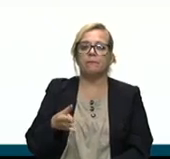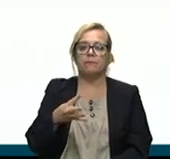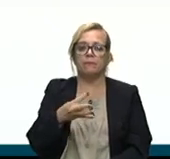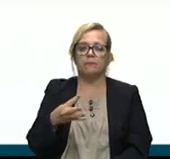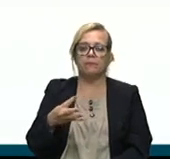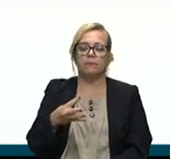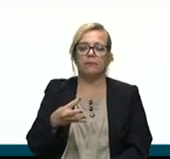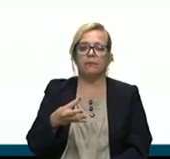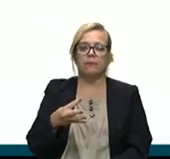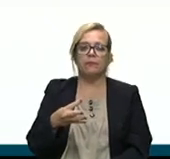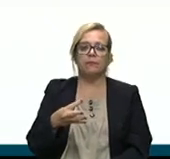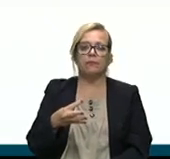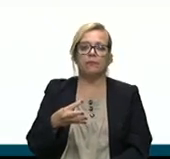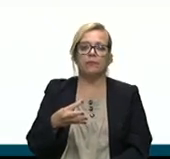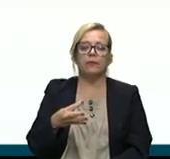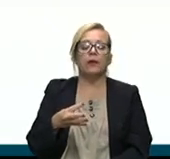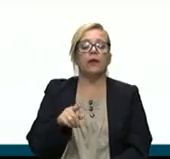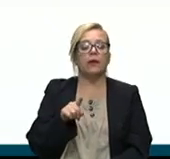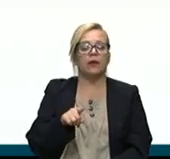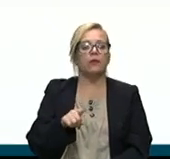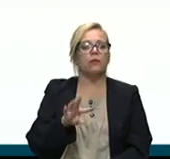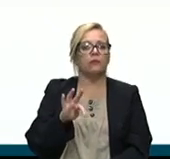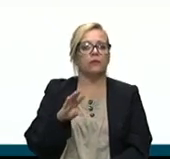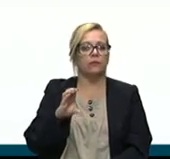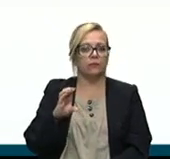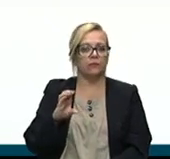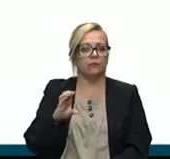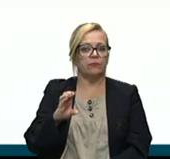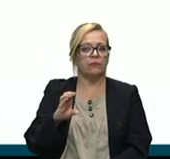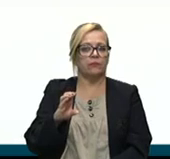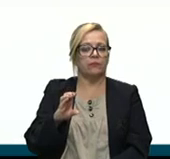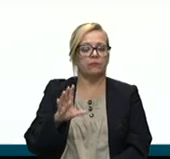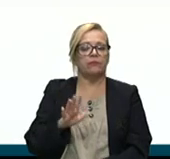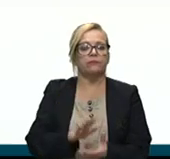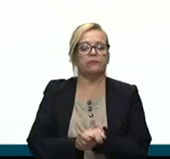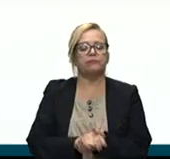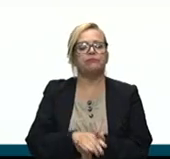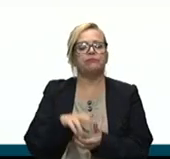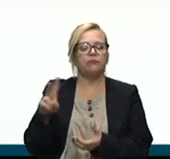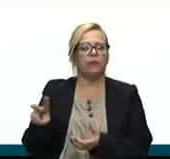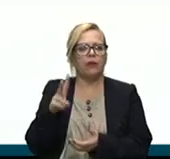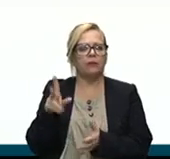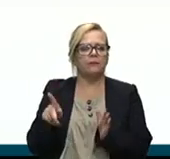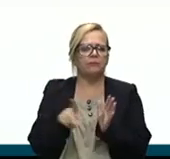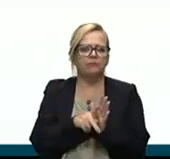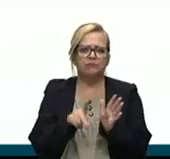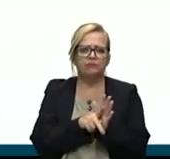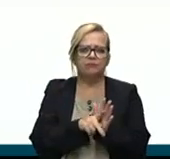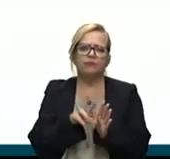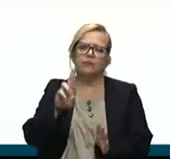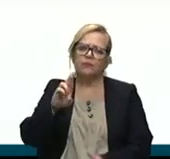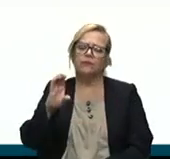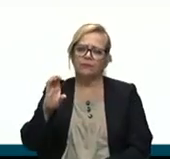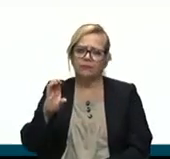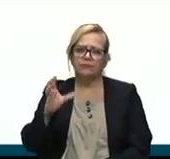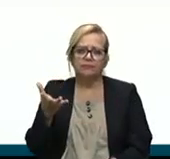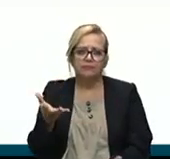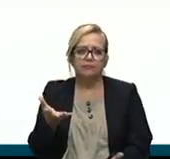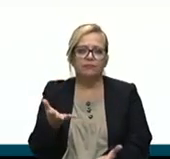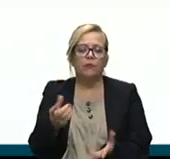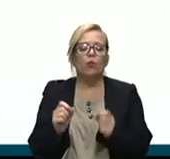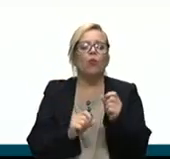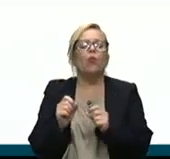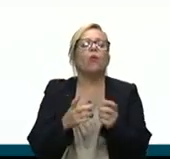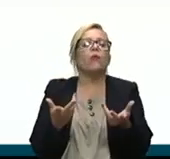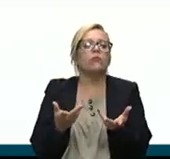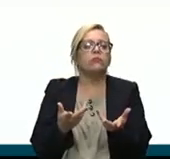4,24. Então esse é o nosso TC. Bom, esse valor ele pertence à região crítica? Qual que é a